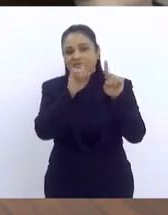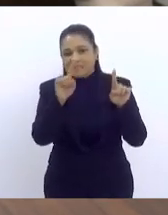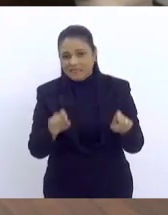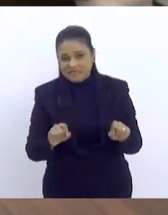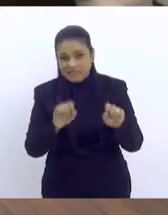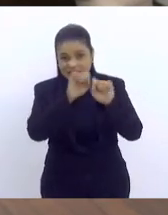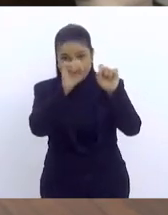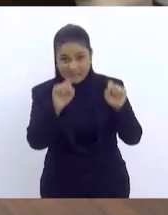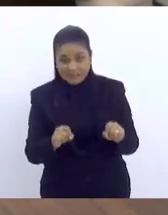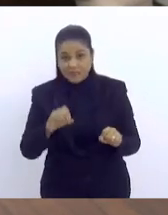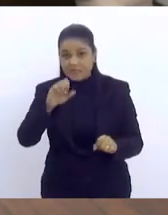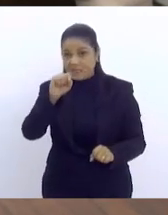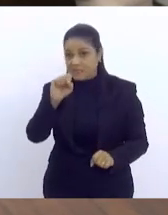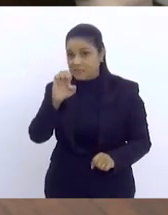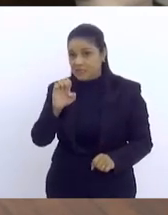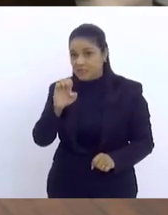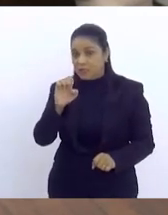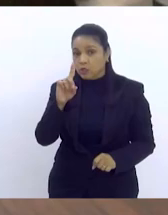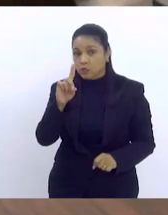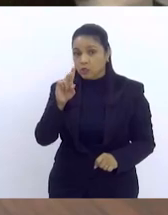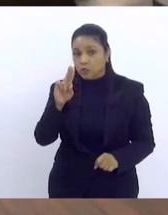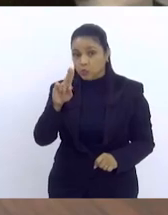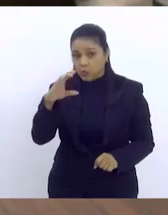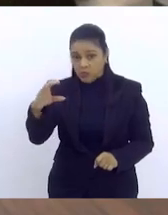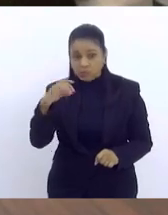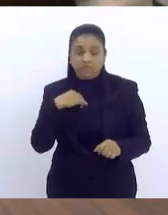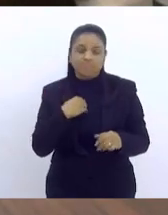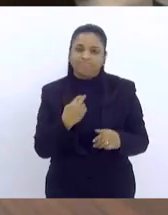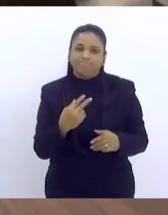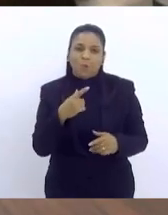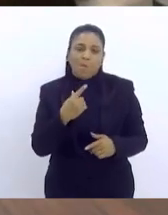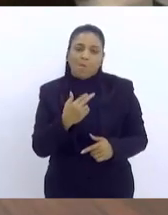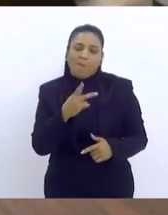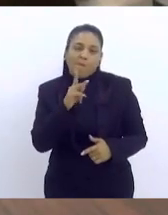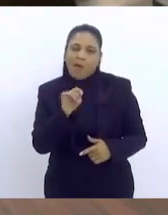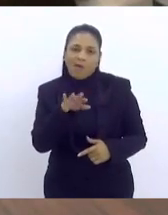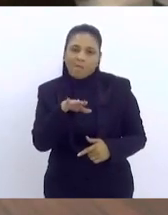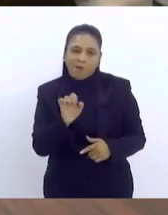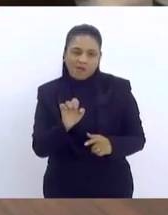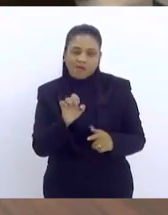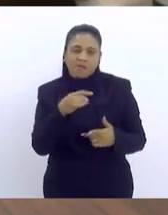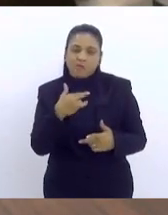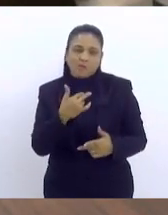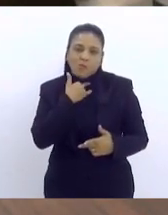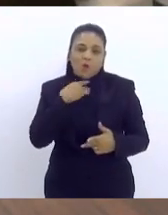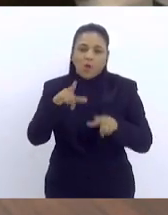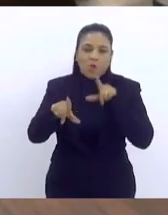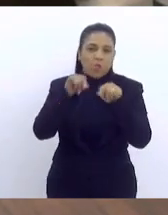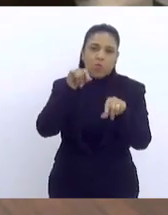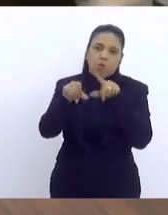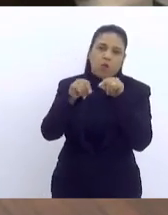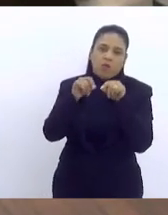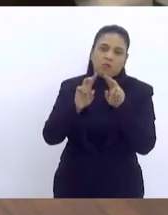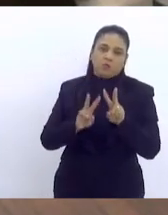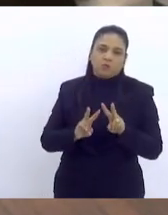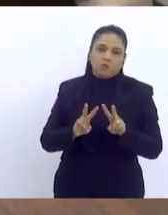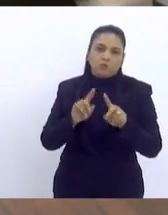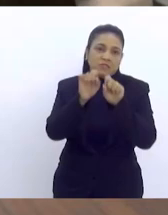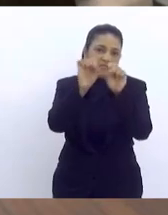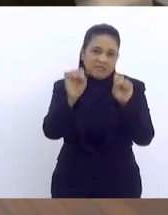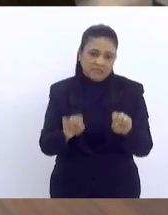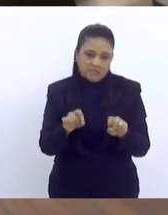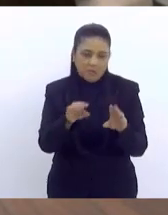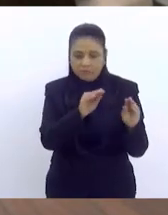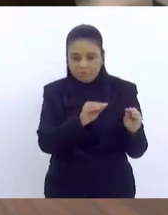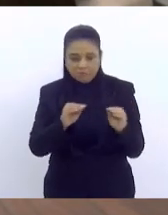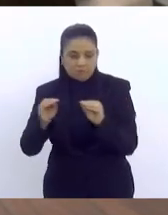os pais optem para que ele sejam transferidos temporariamente ou definitivamente para uma unidade